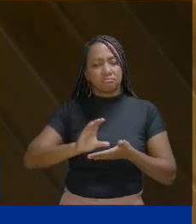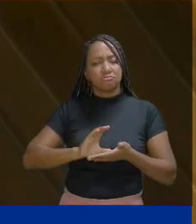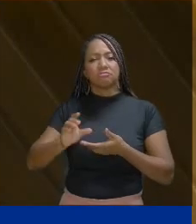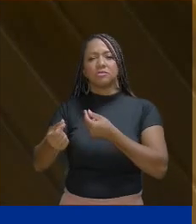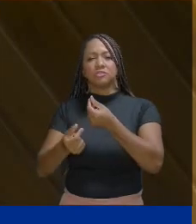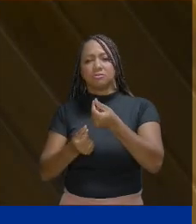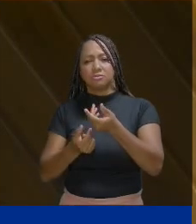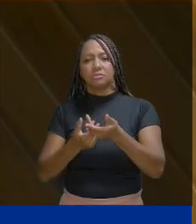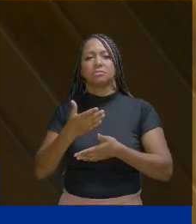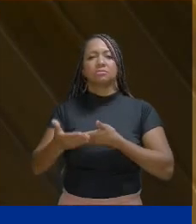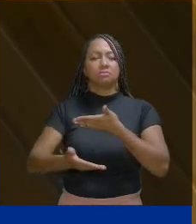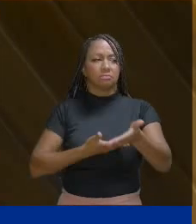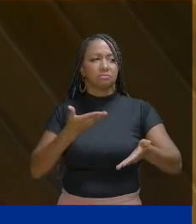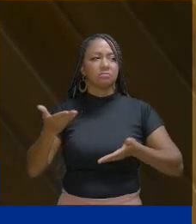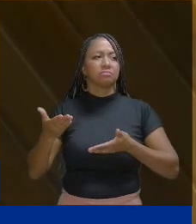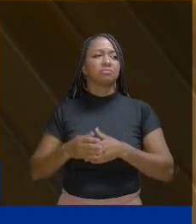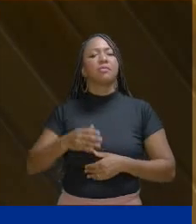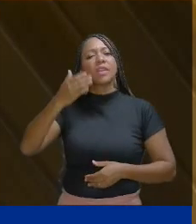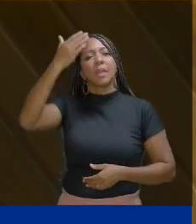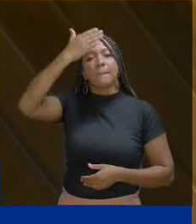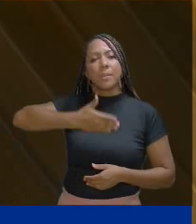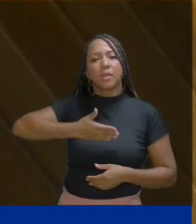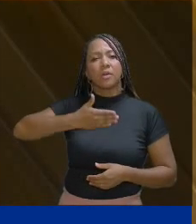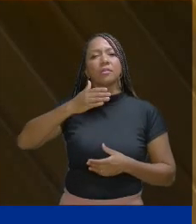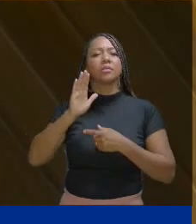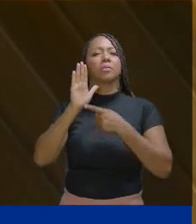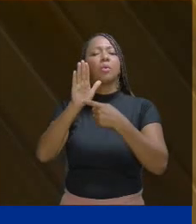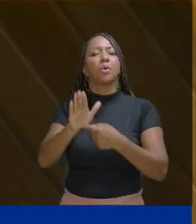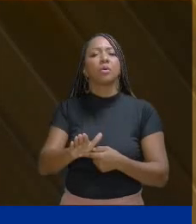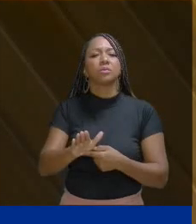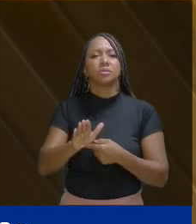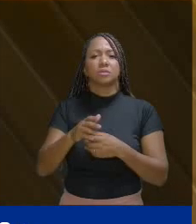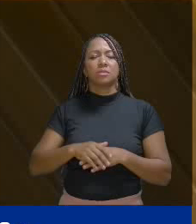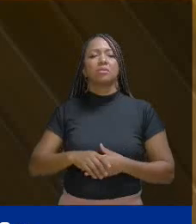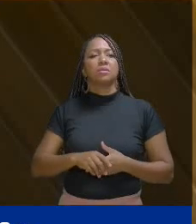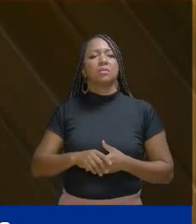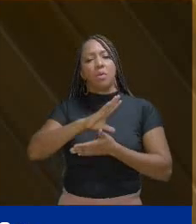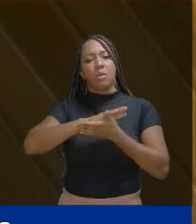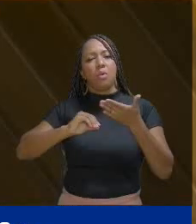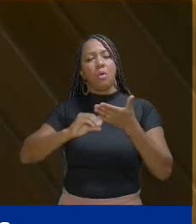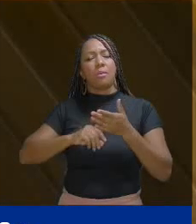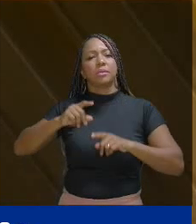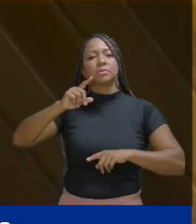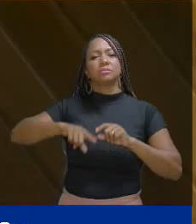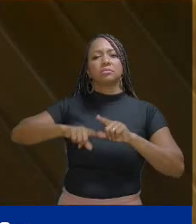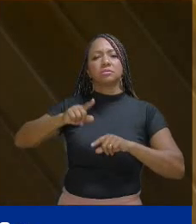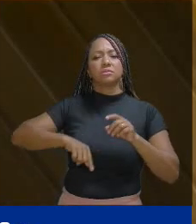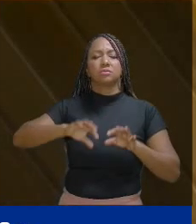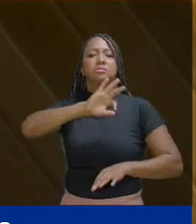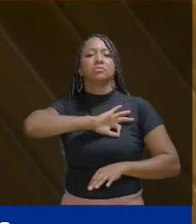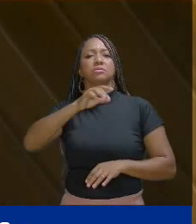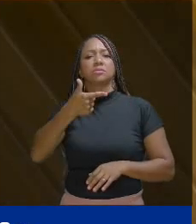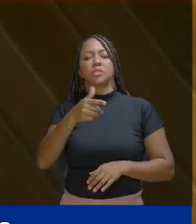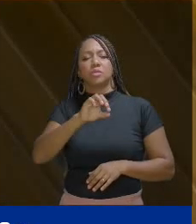informais. As provas produzidas referem-se à cópia do inquérito policial